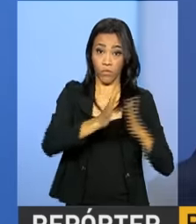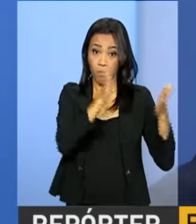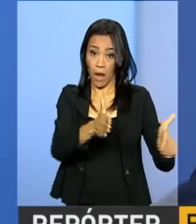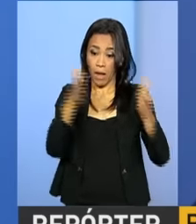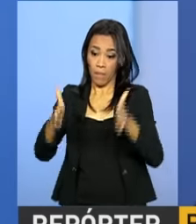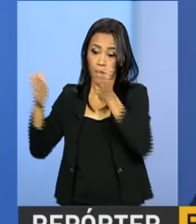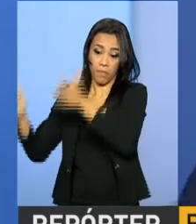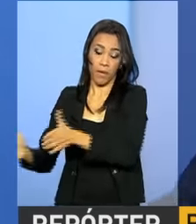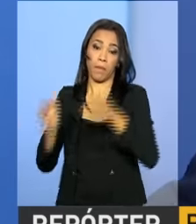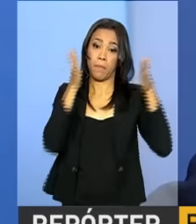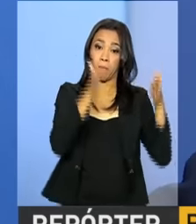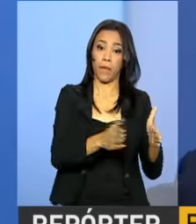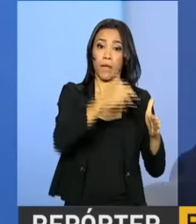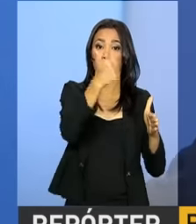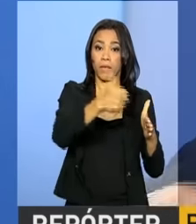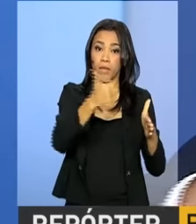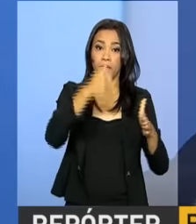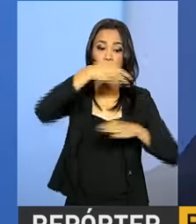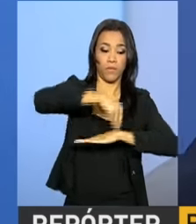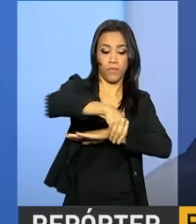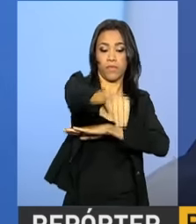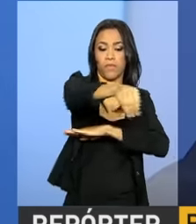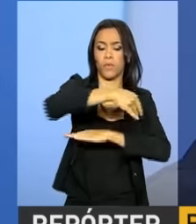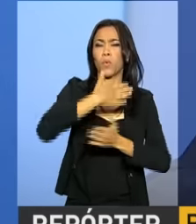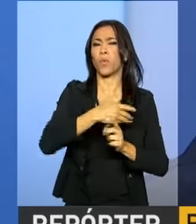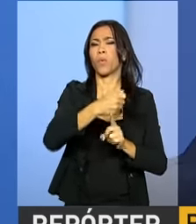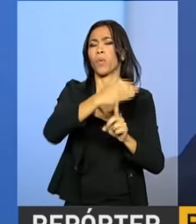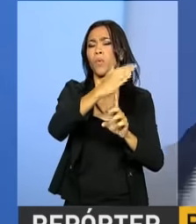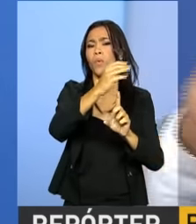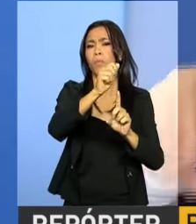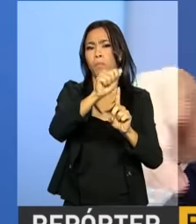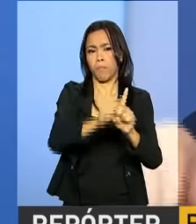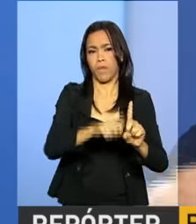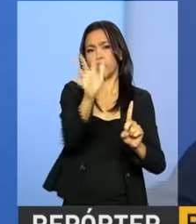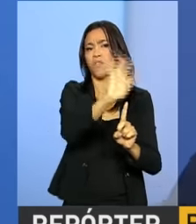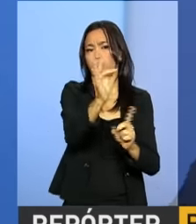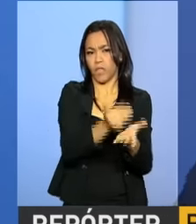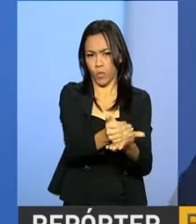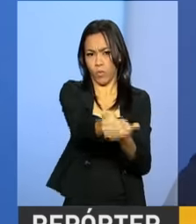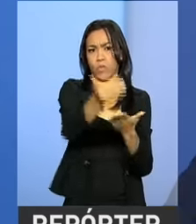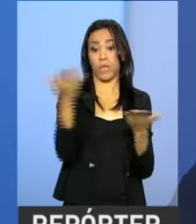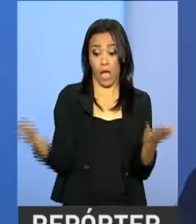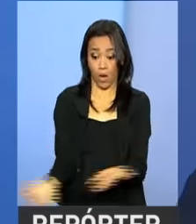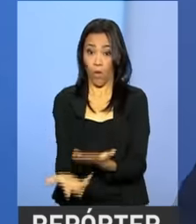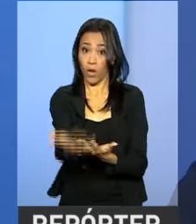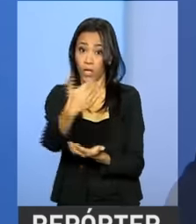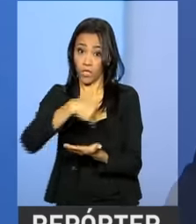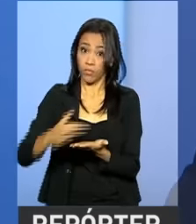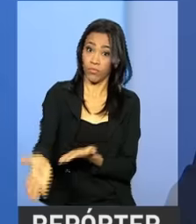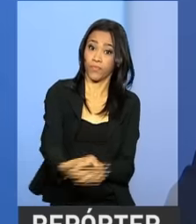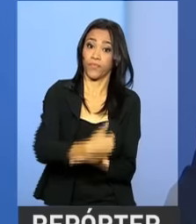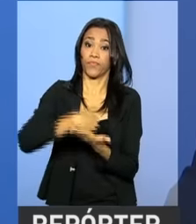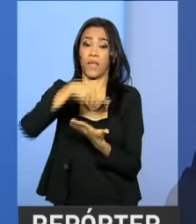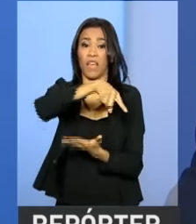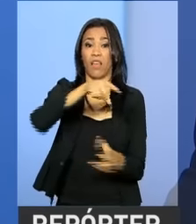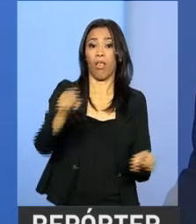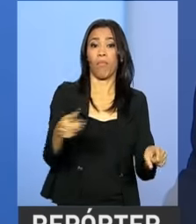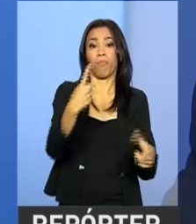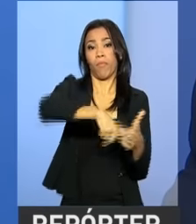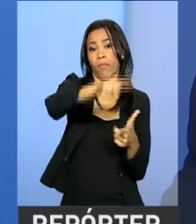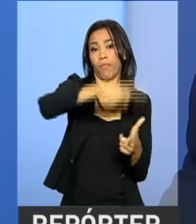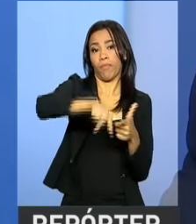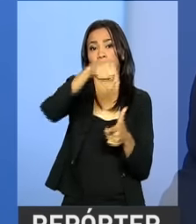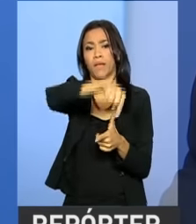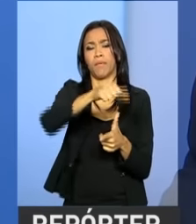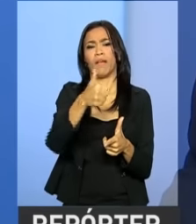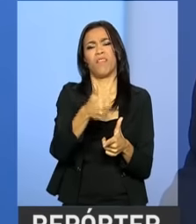safra, que começou a plantar em fevereiro e que devemos estar colhendo agora, sofreu uma frustração de em torno